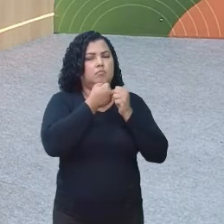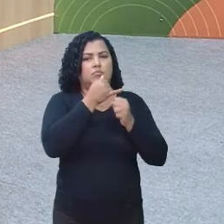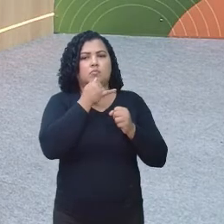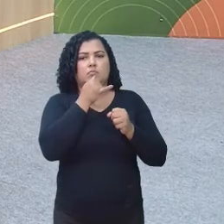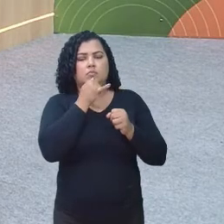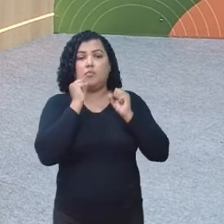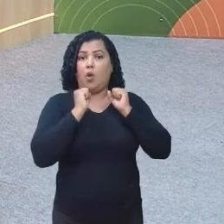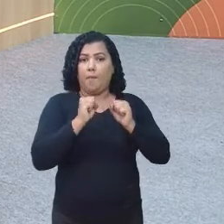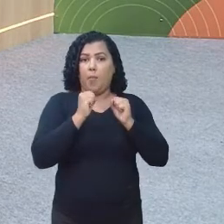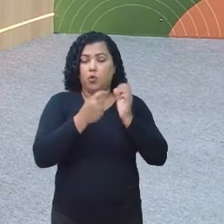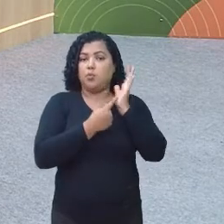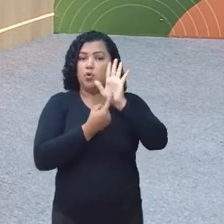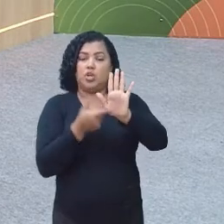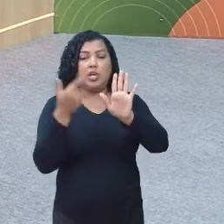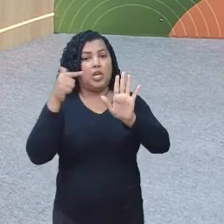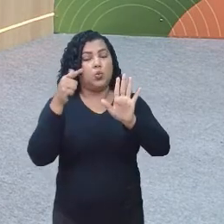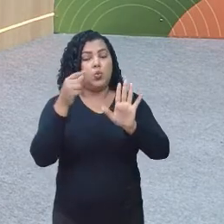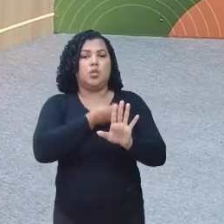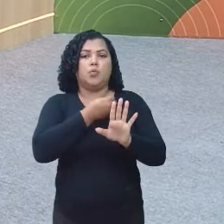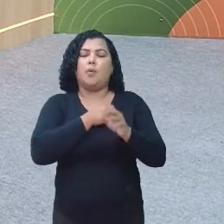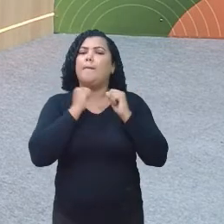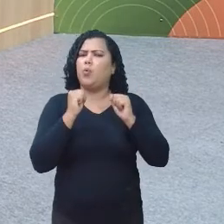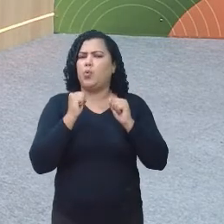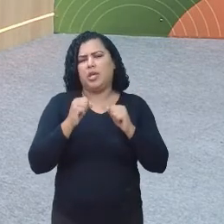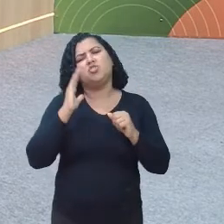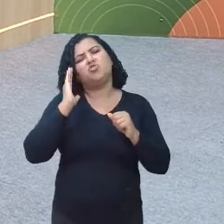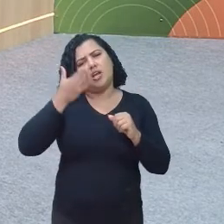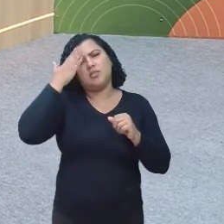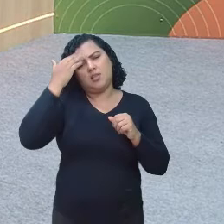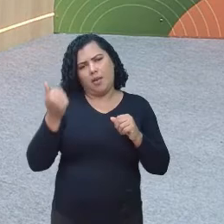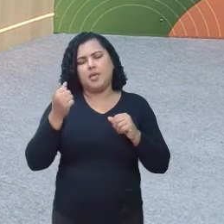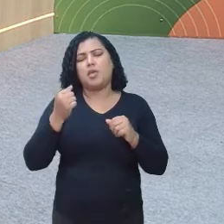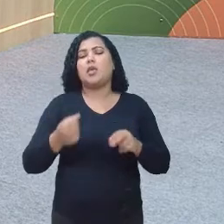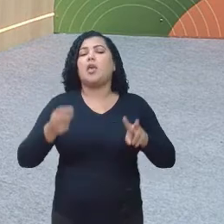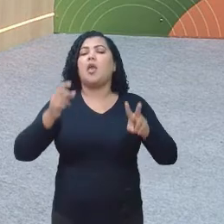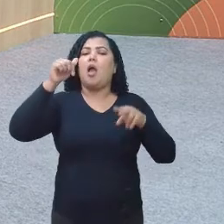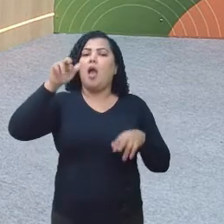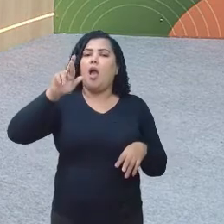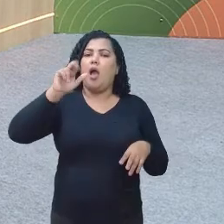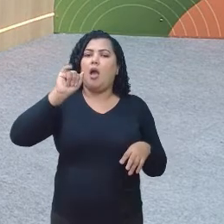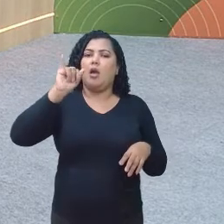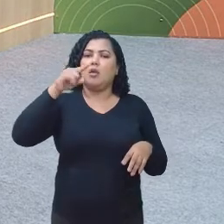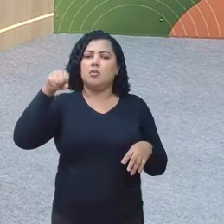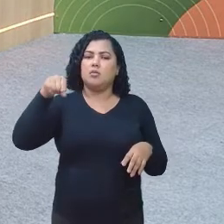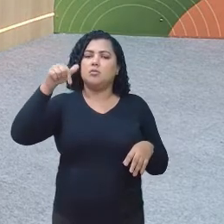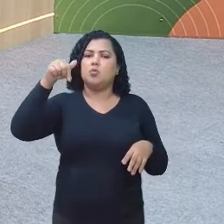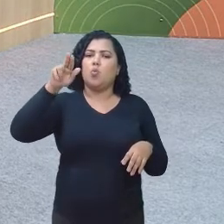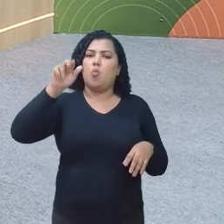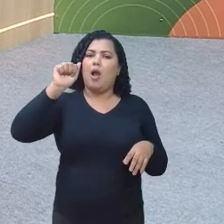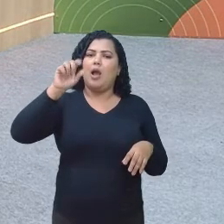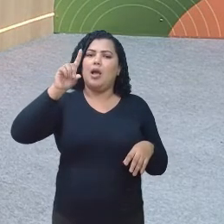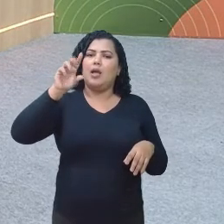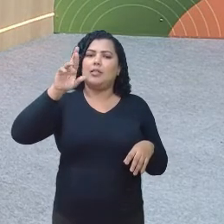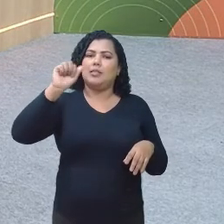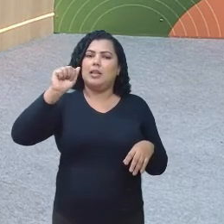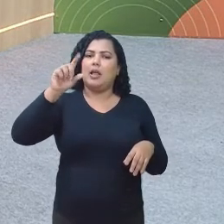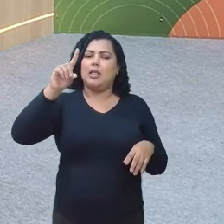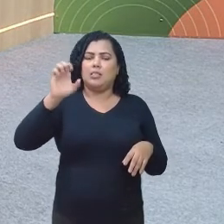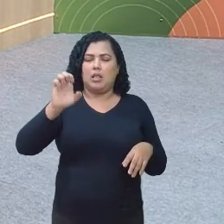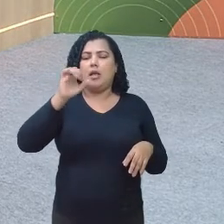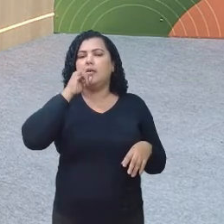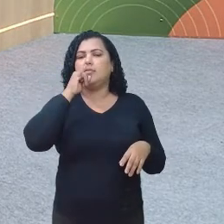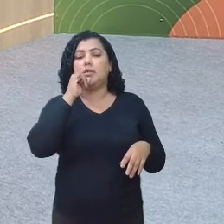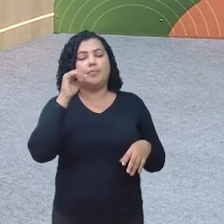sem o índice aqui, é porque a gente está fazendo referência a uma raiz quadrada. Caso contrário, raiz com